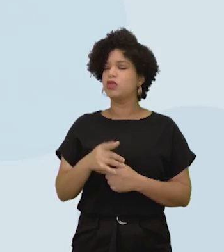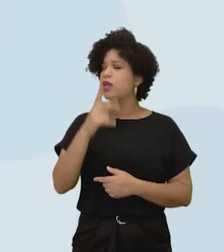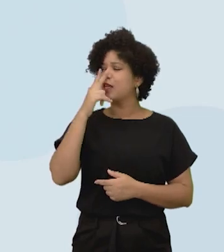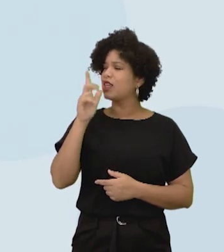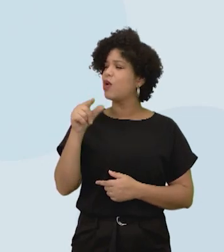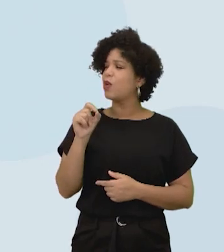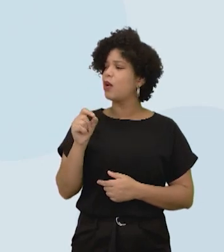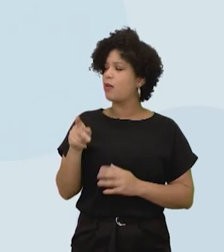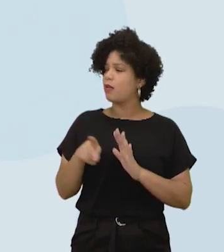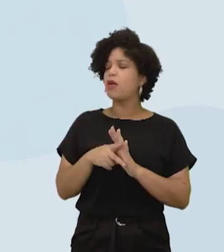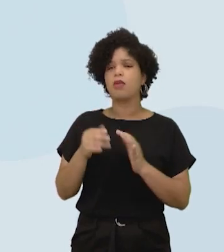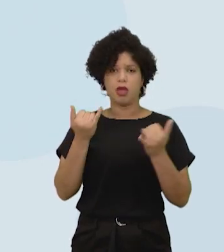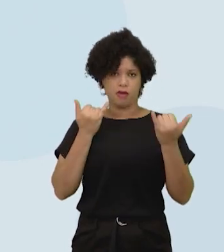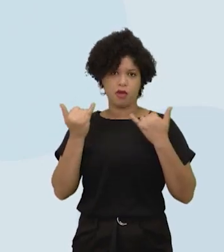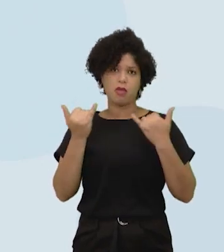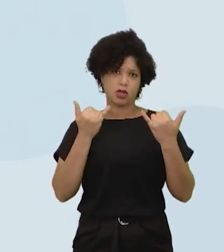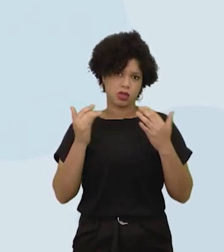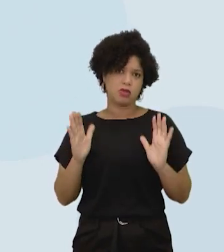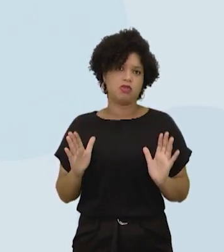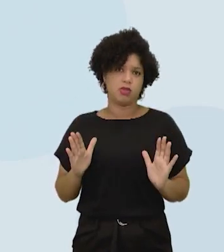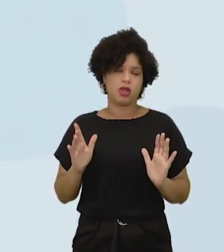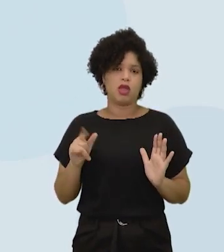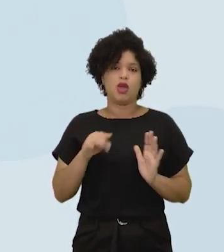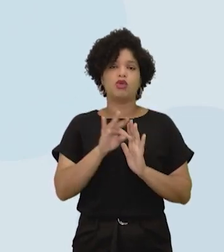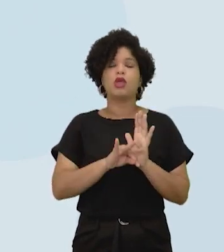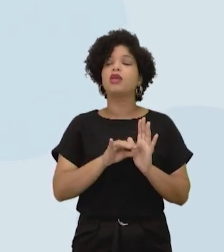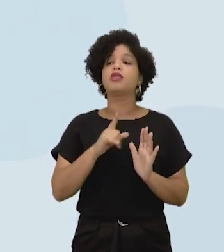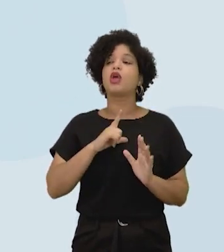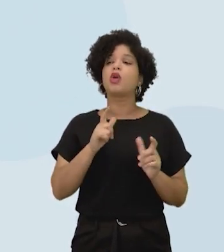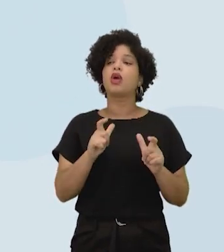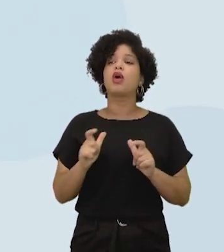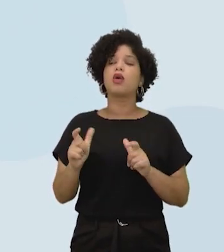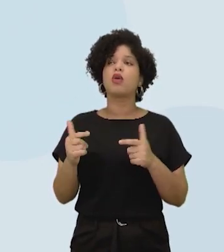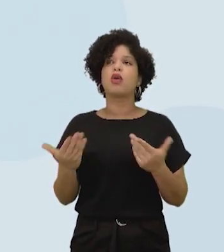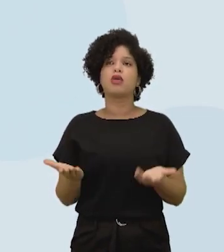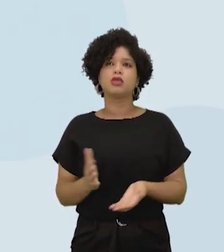de informação, né? Informação. Então, um texto que a gente costuma encontrar onde?